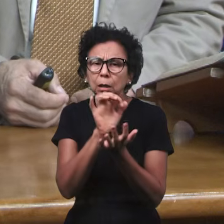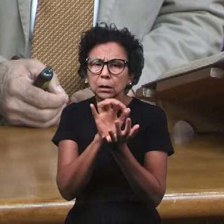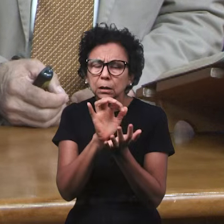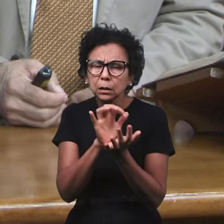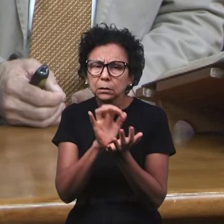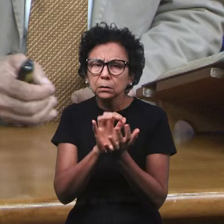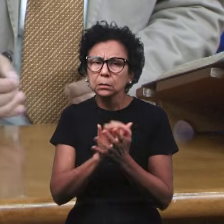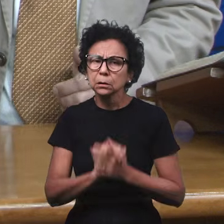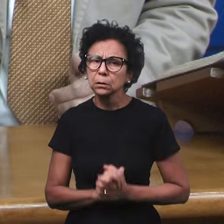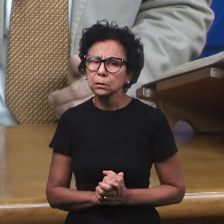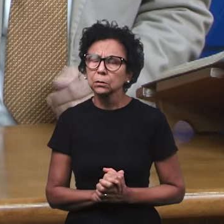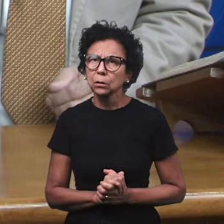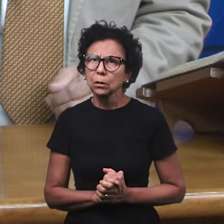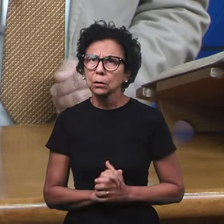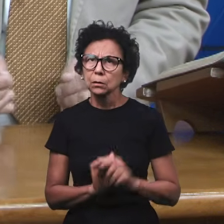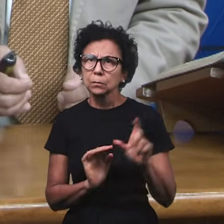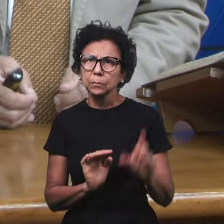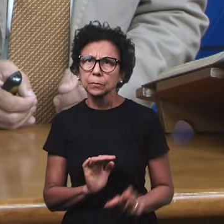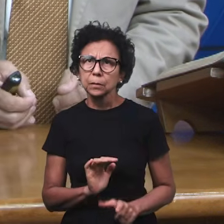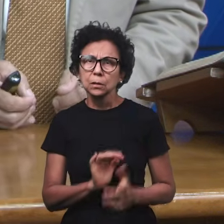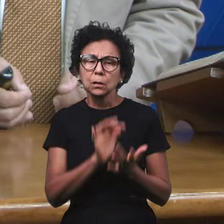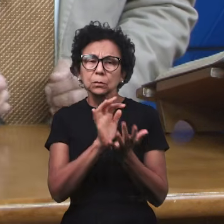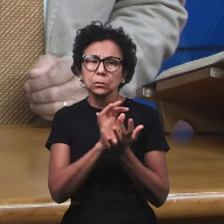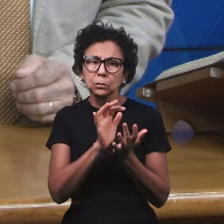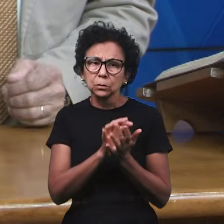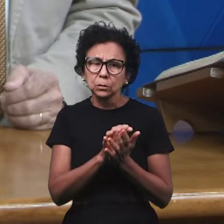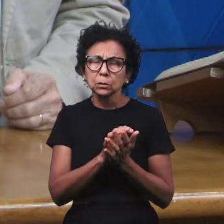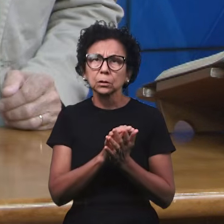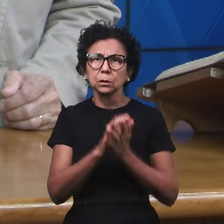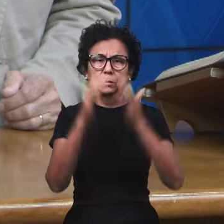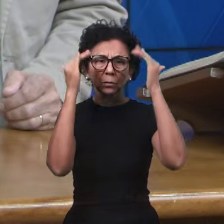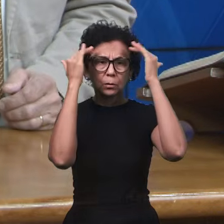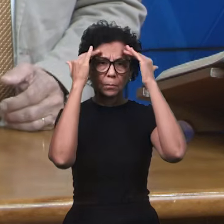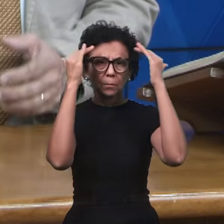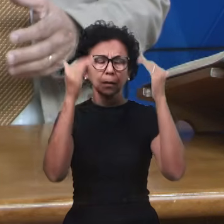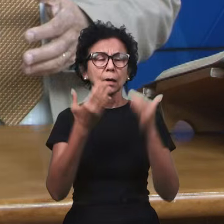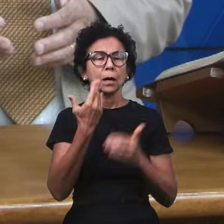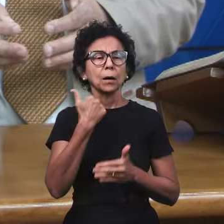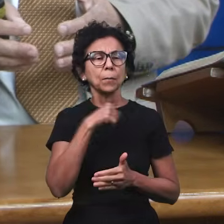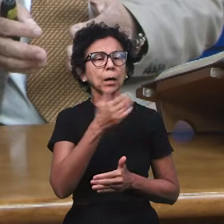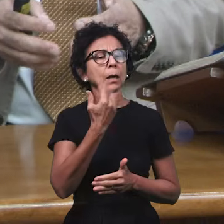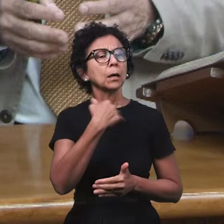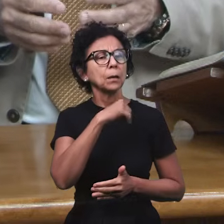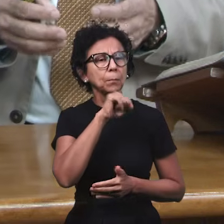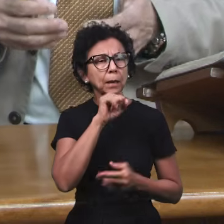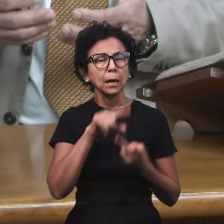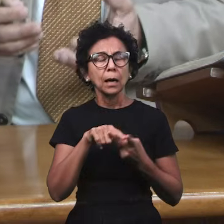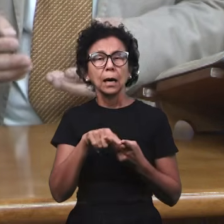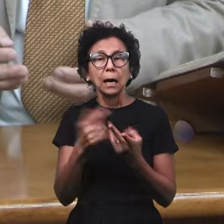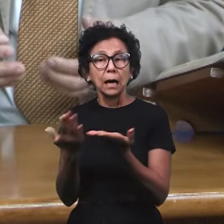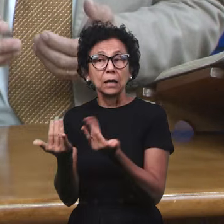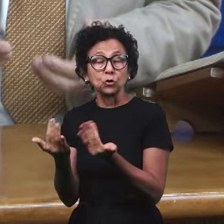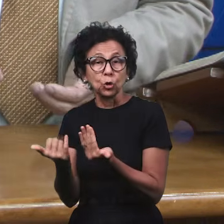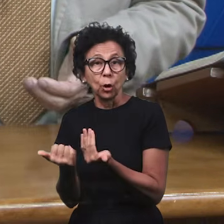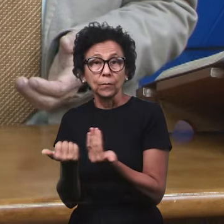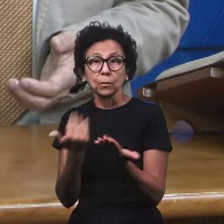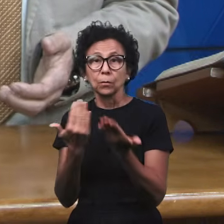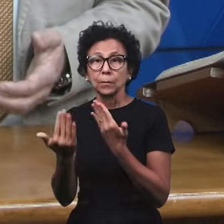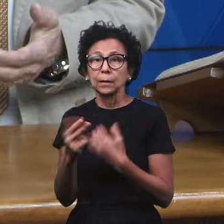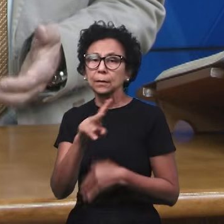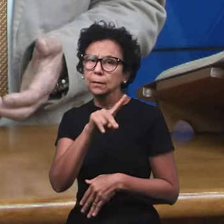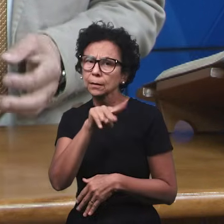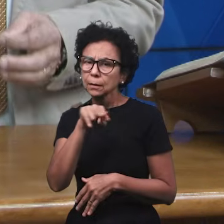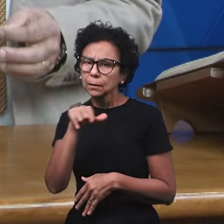as senhoras idosas como mães, as jovens como irmãs. Ou seja, o tratamento é